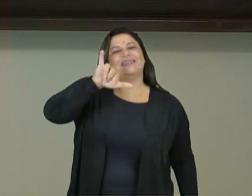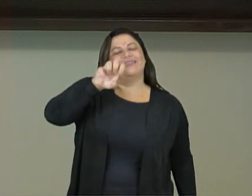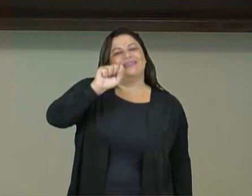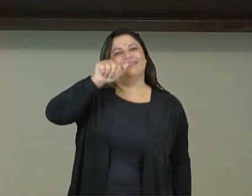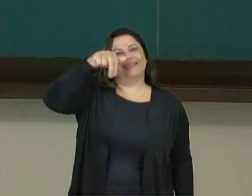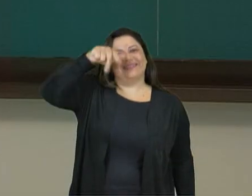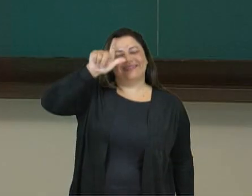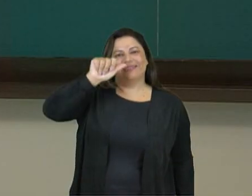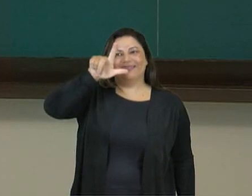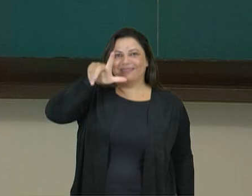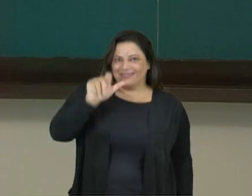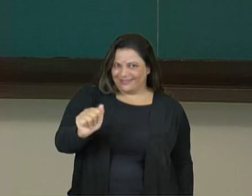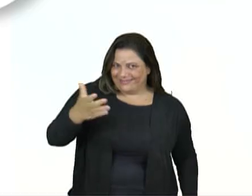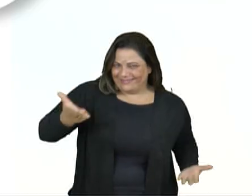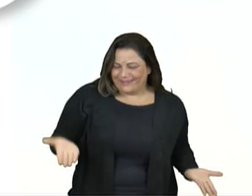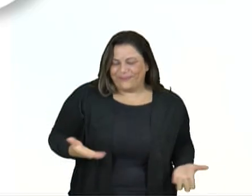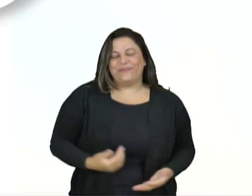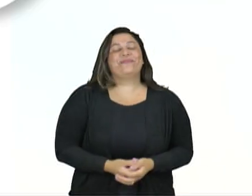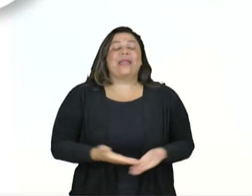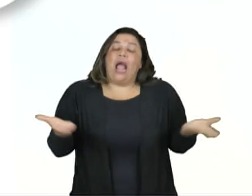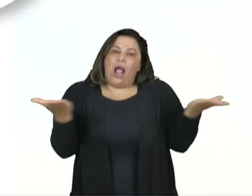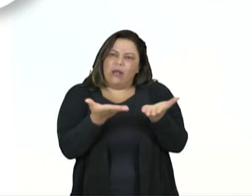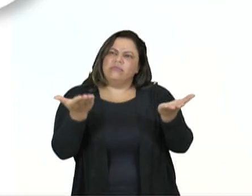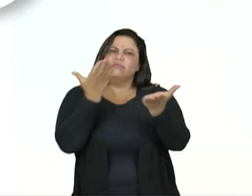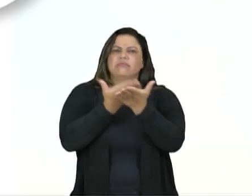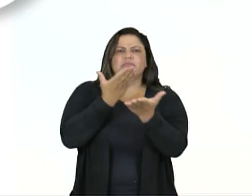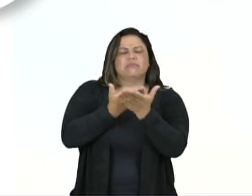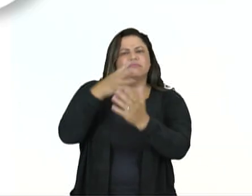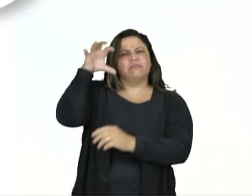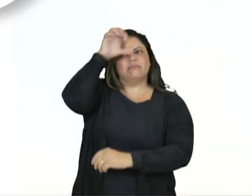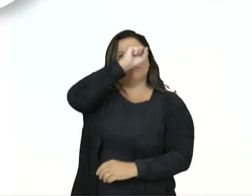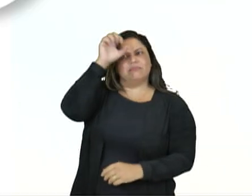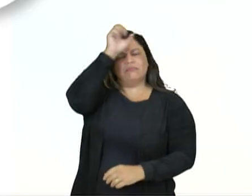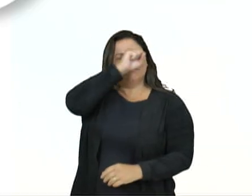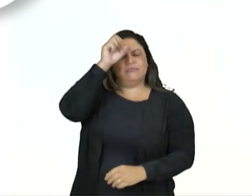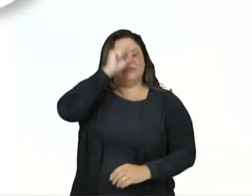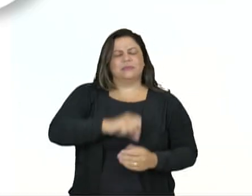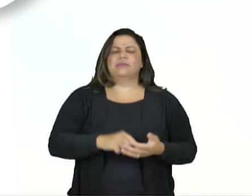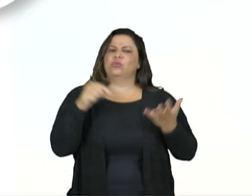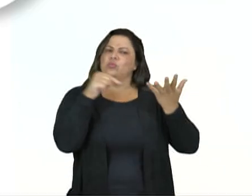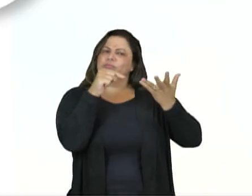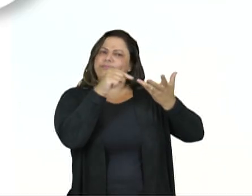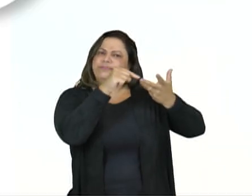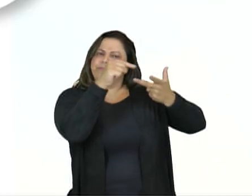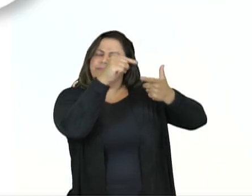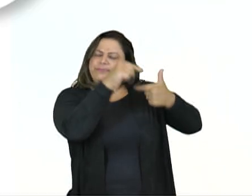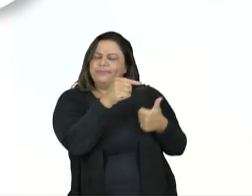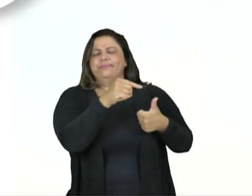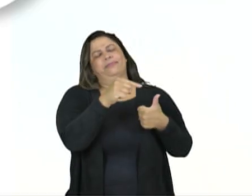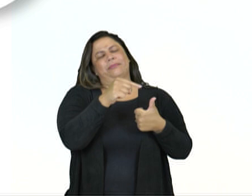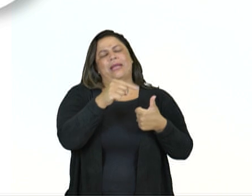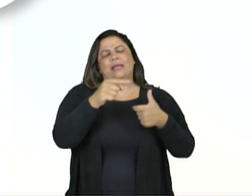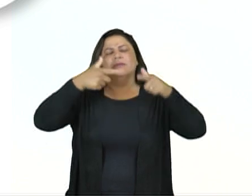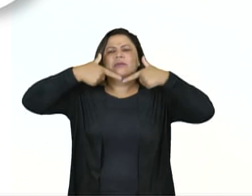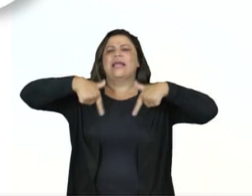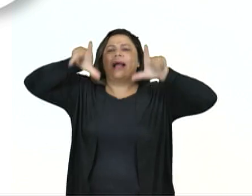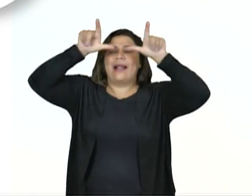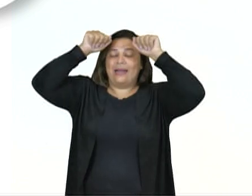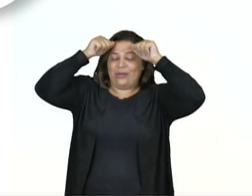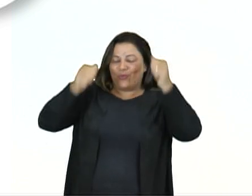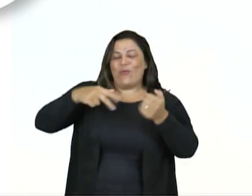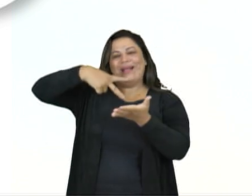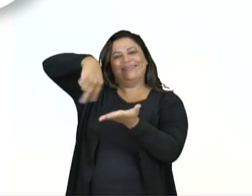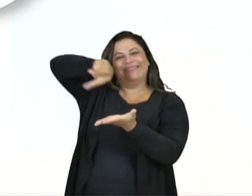Nesta aula, nós iremos aprender sobre os elementos da linguagem da dança. Nós iremos